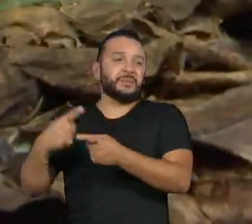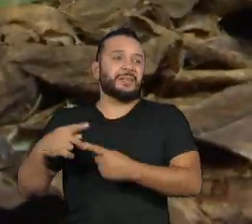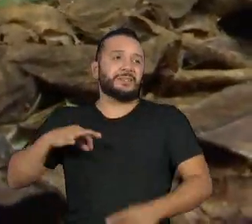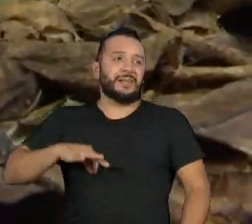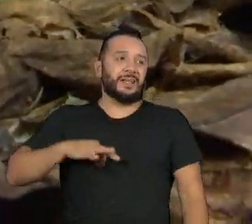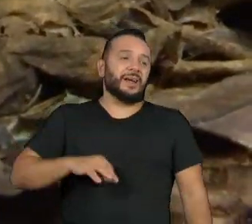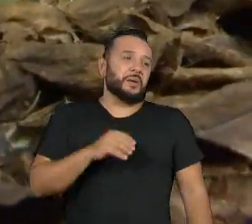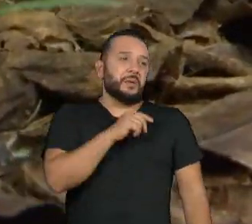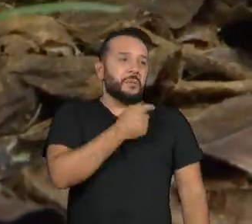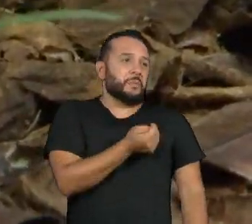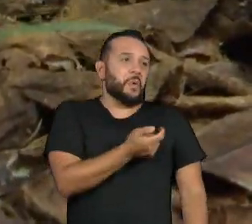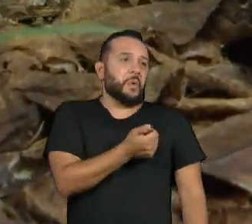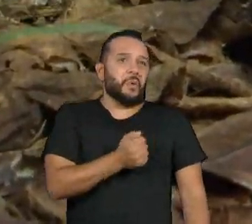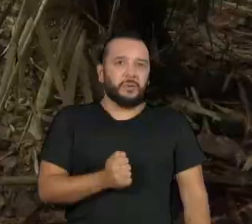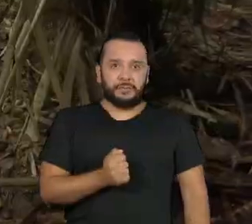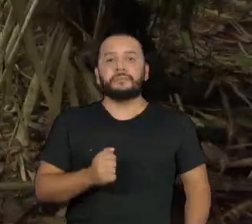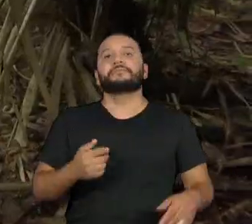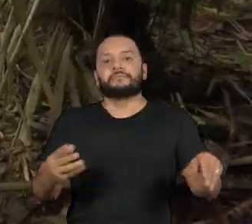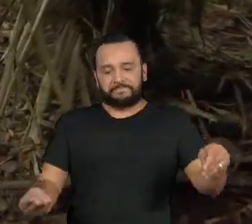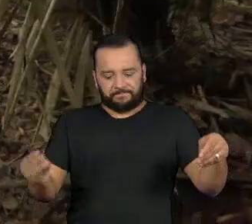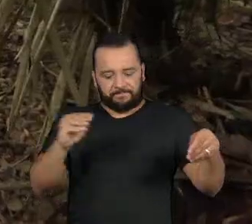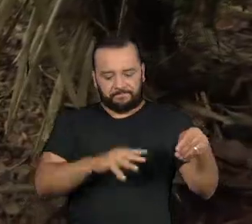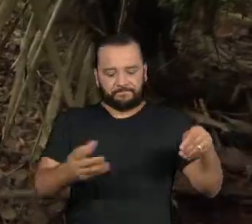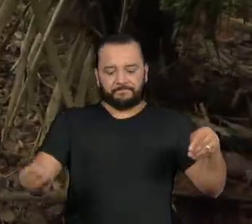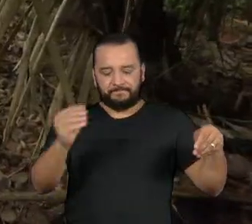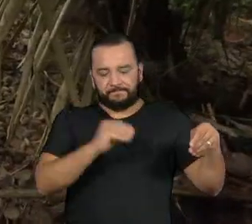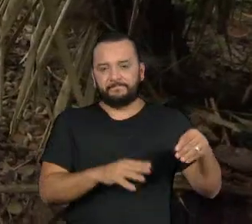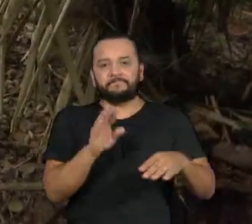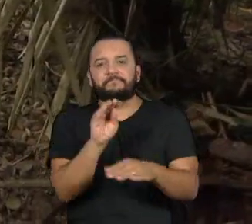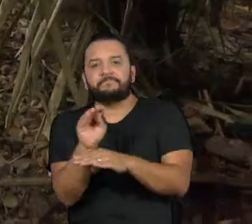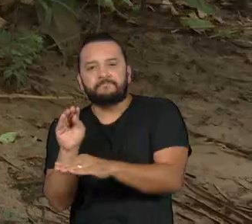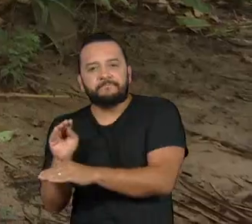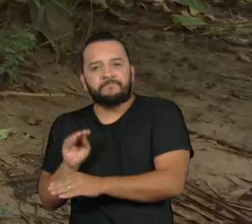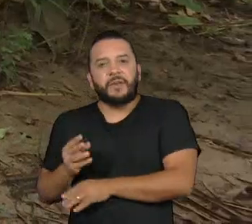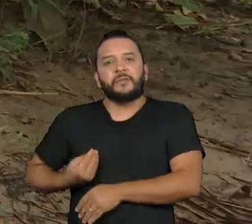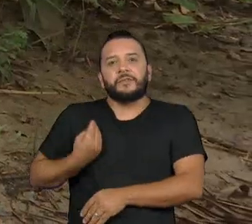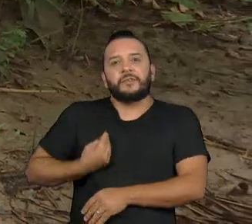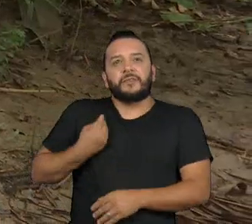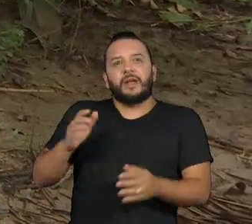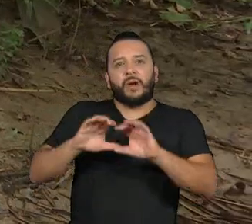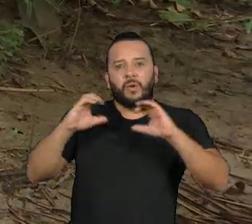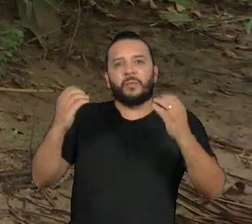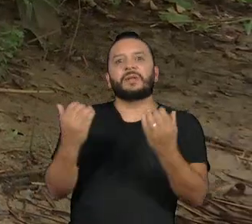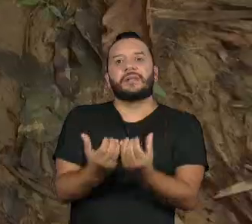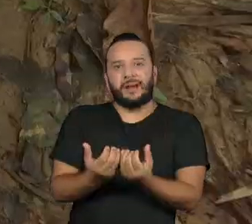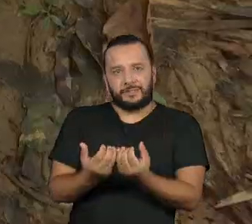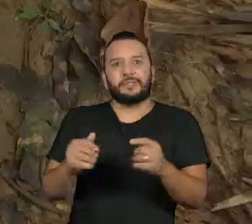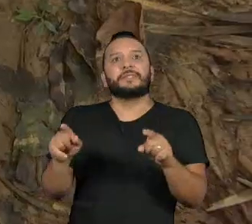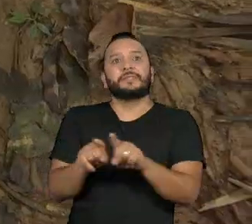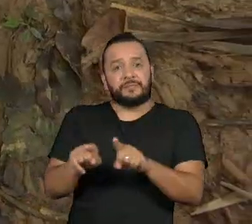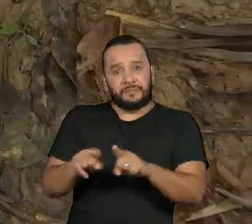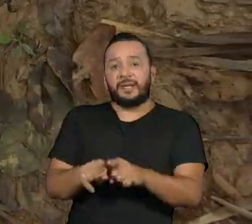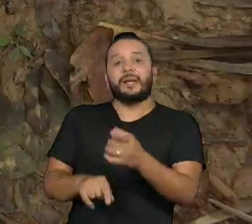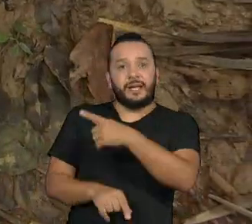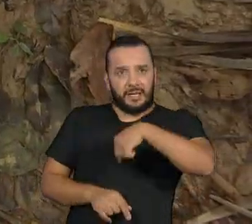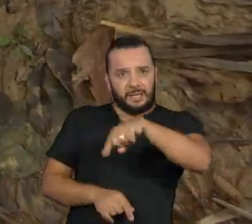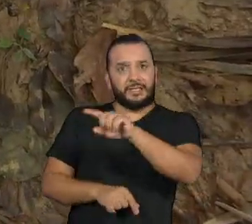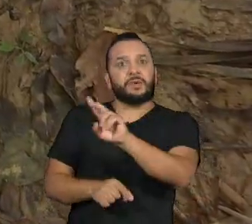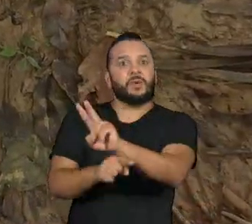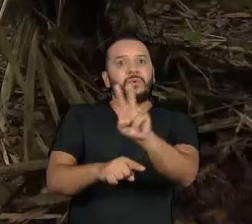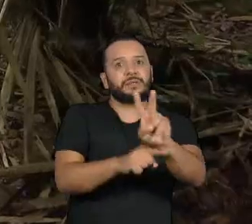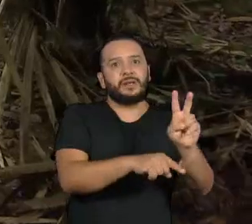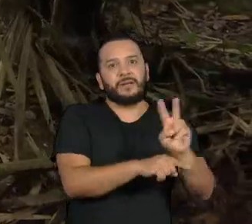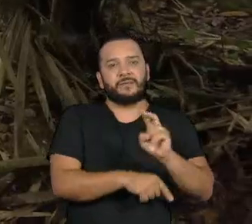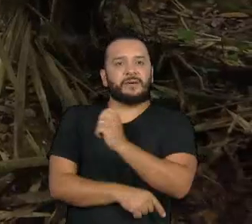A produção garante a sobrevivência da comunidade e a comunidade garante a conservação da floresta